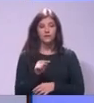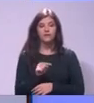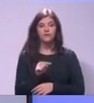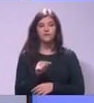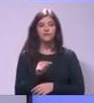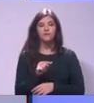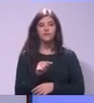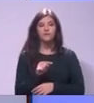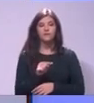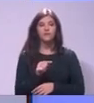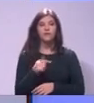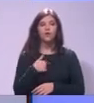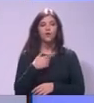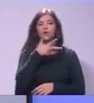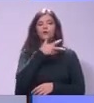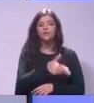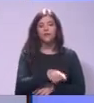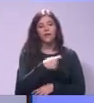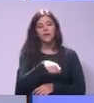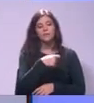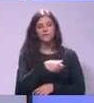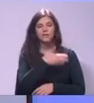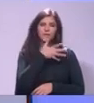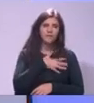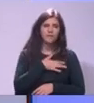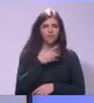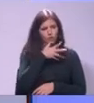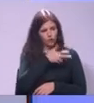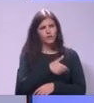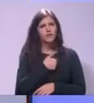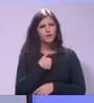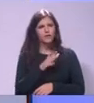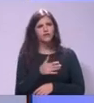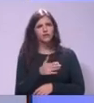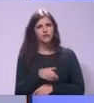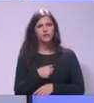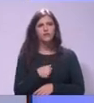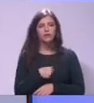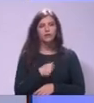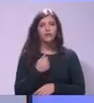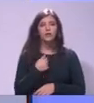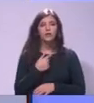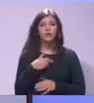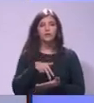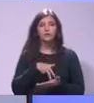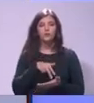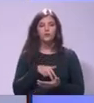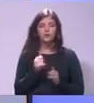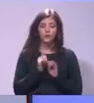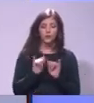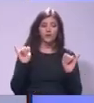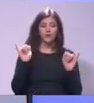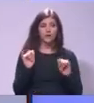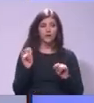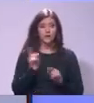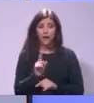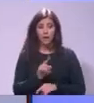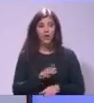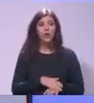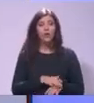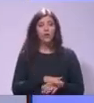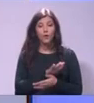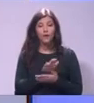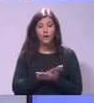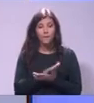pois tem até criticar luís filipe vieira é nossa e que o trote eu tenho uma postura independente não tem nada procurou